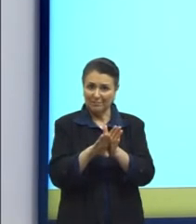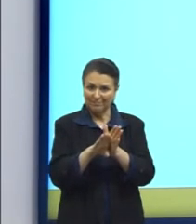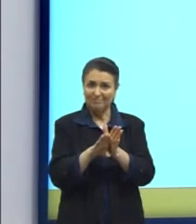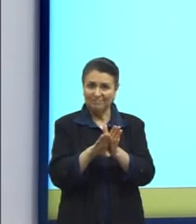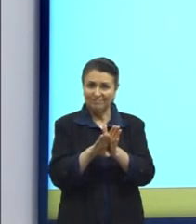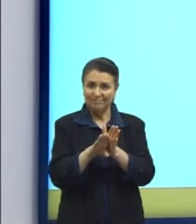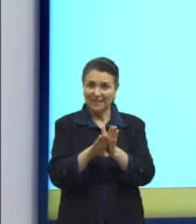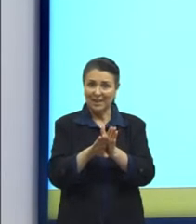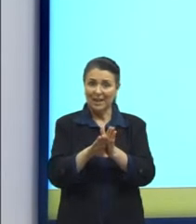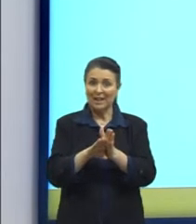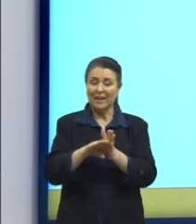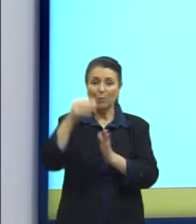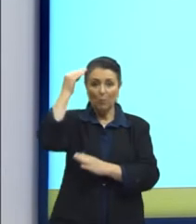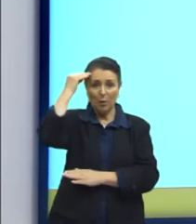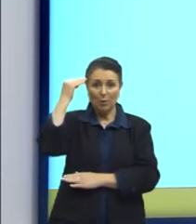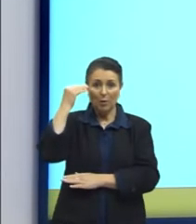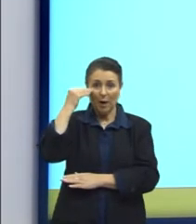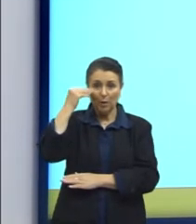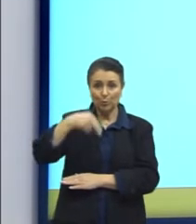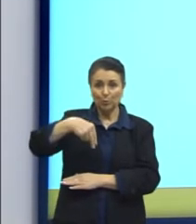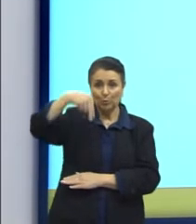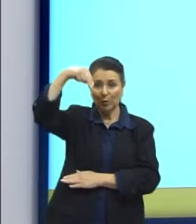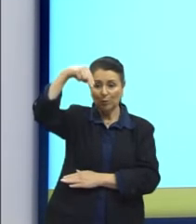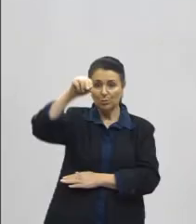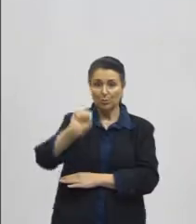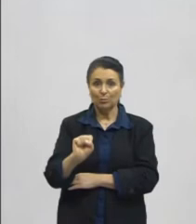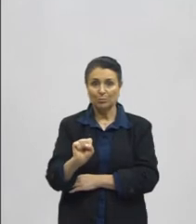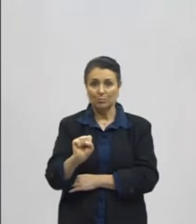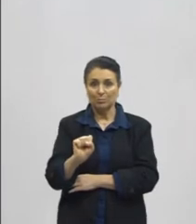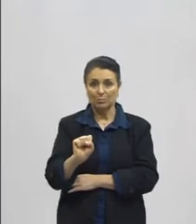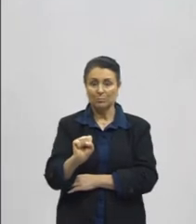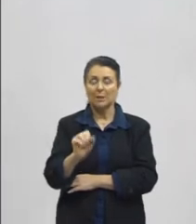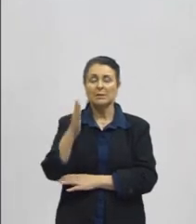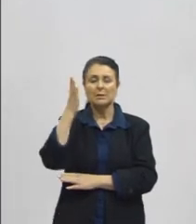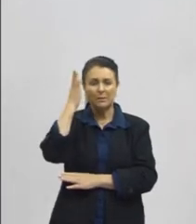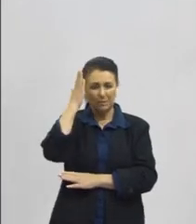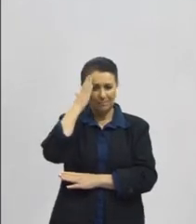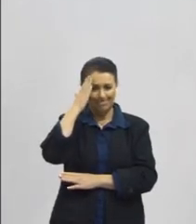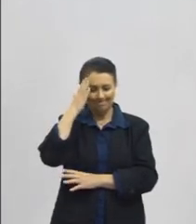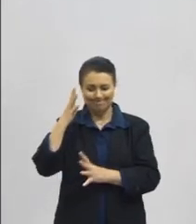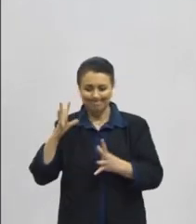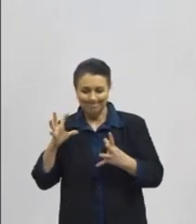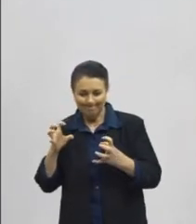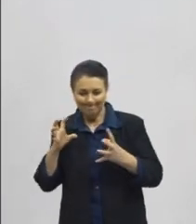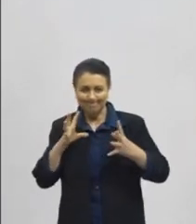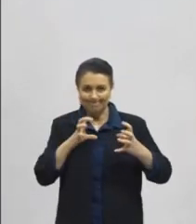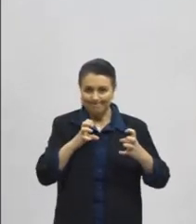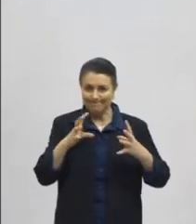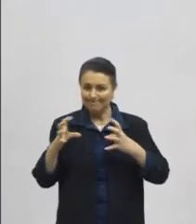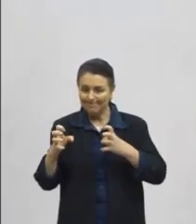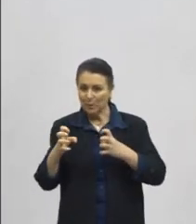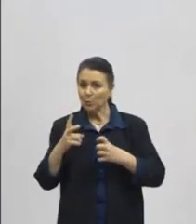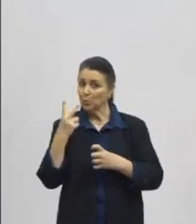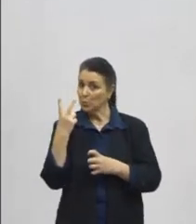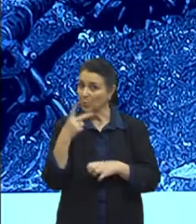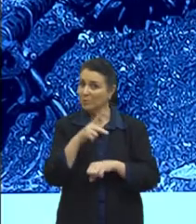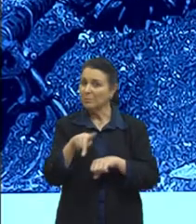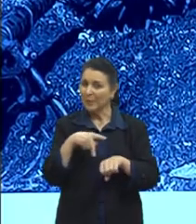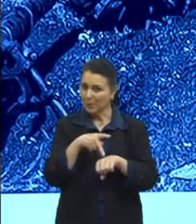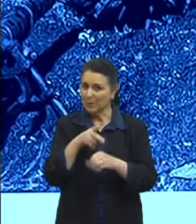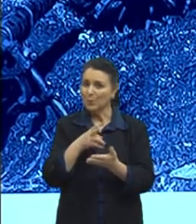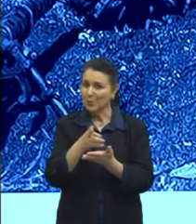da Coreia do Sul com a Coreia do Norte mas a gente sabe que a tensão entre os dois países também existe